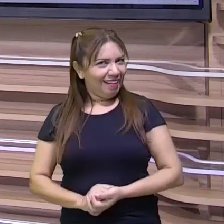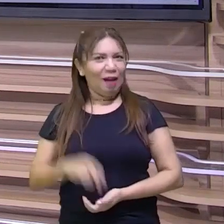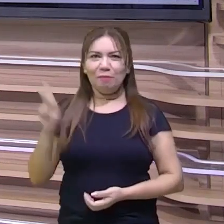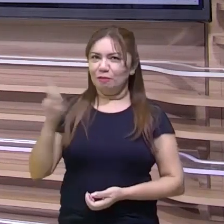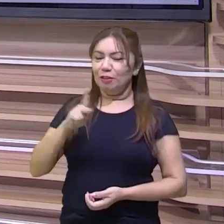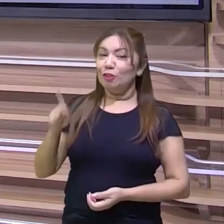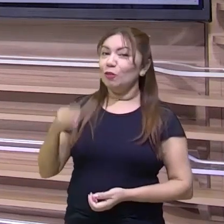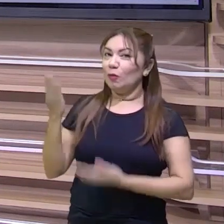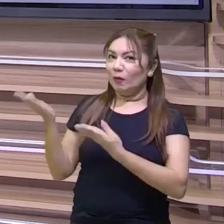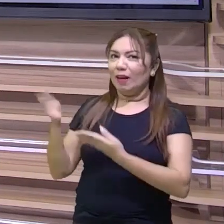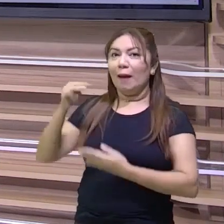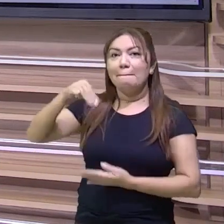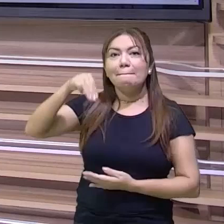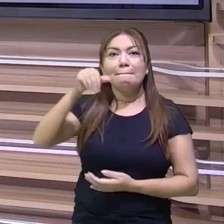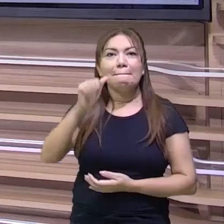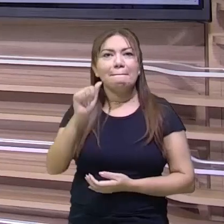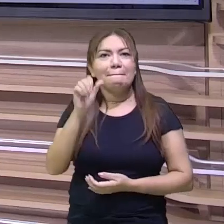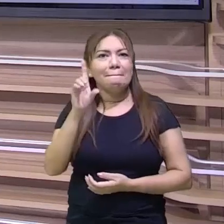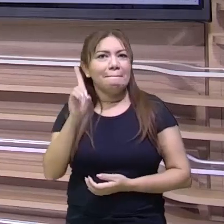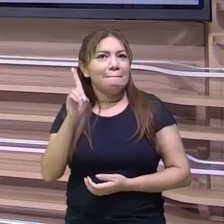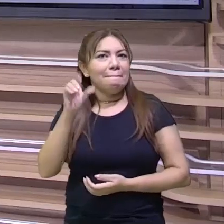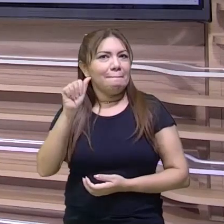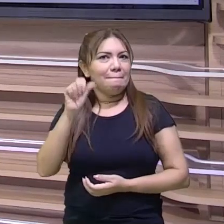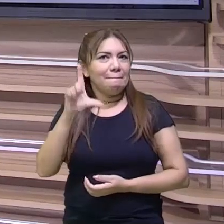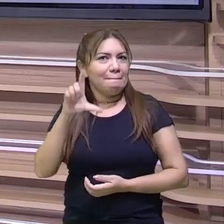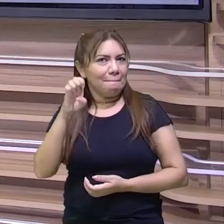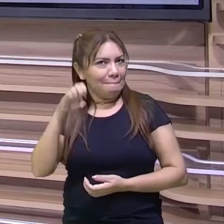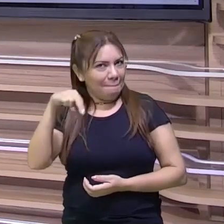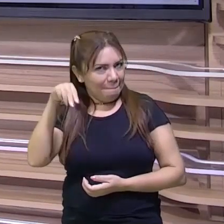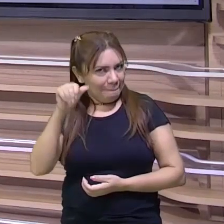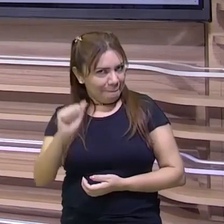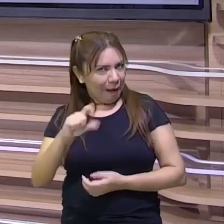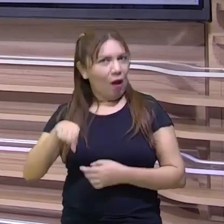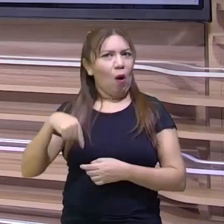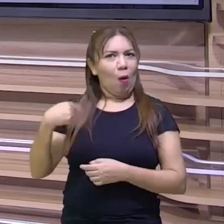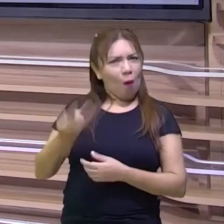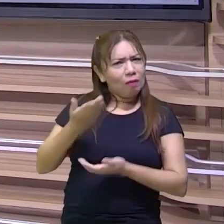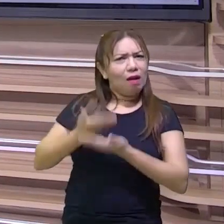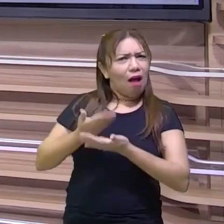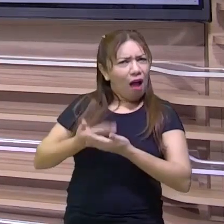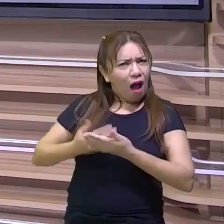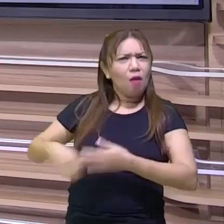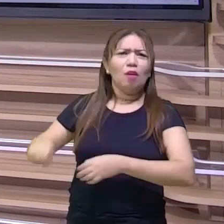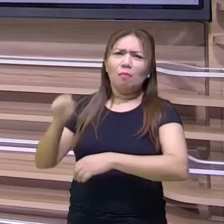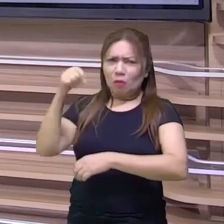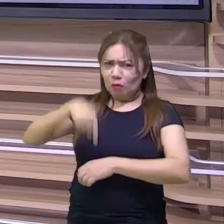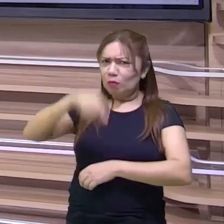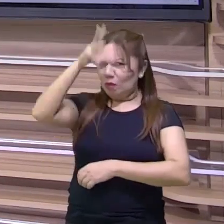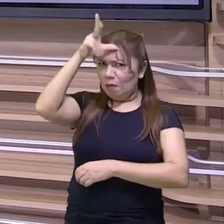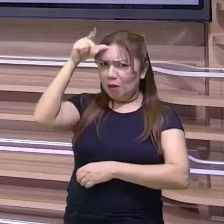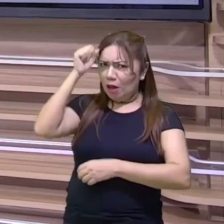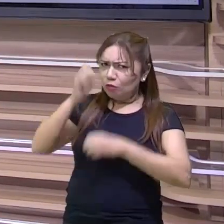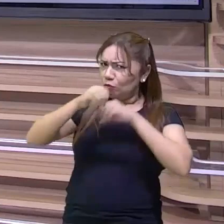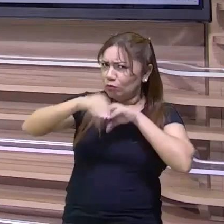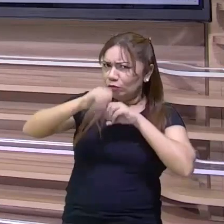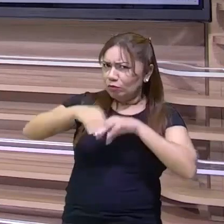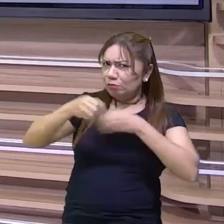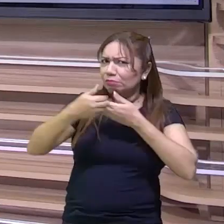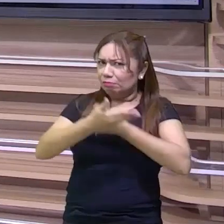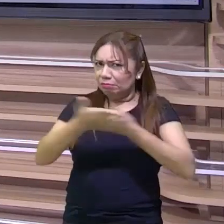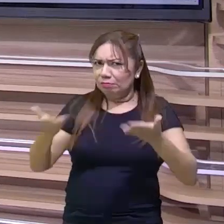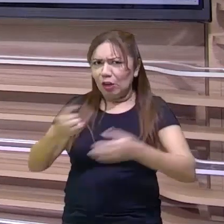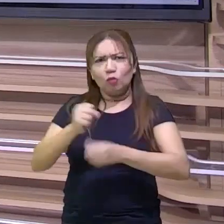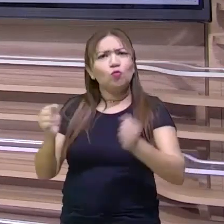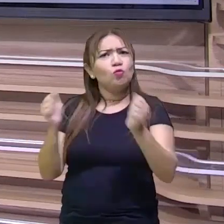professora Madalena e vamos para mais uma aula do projeto Aula em Casa, desenvolvido pelo Governo do Estado do Amazonas em parceria com a